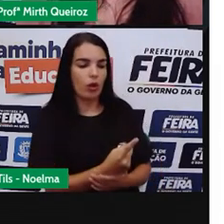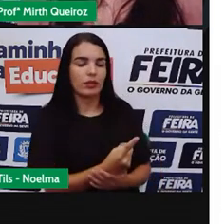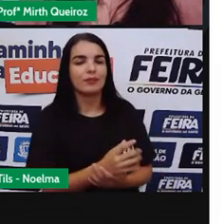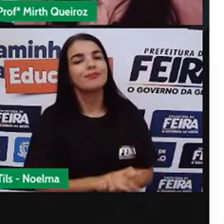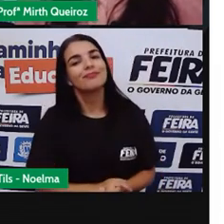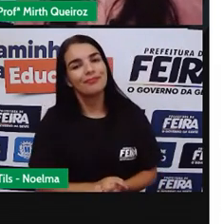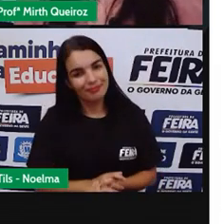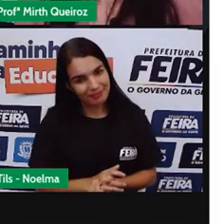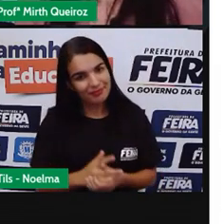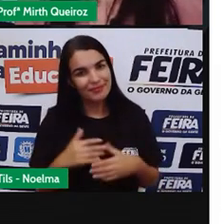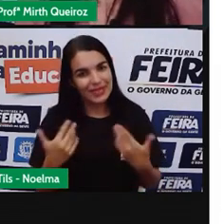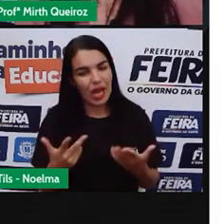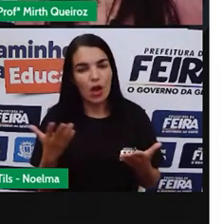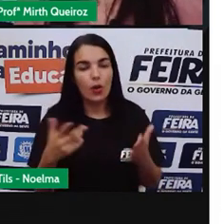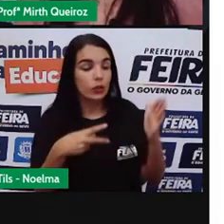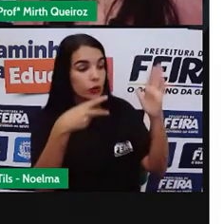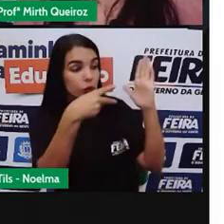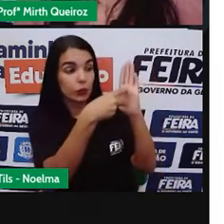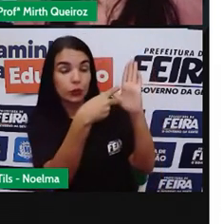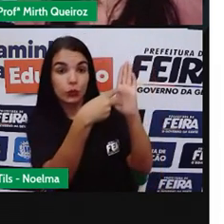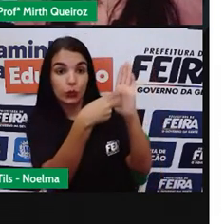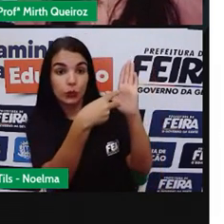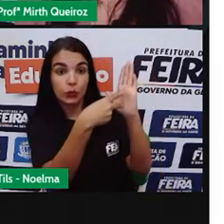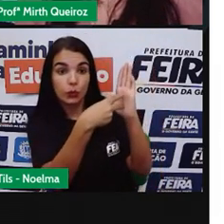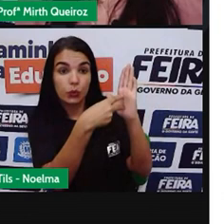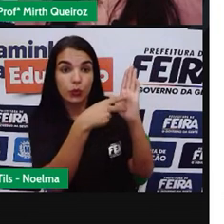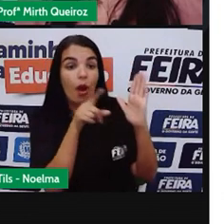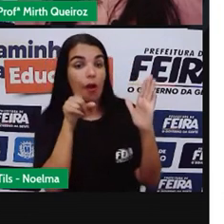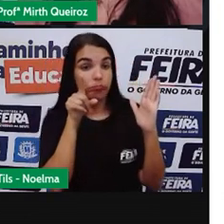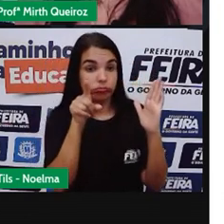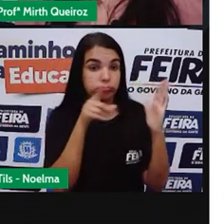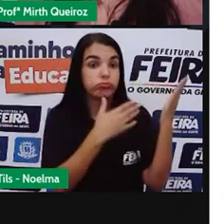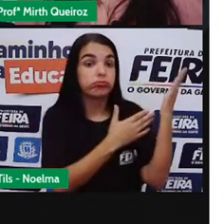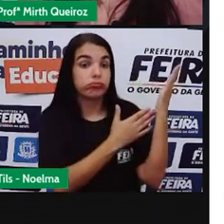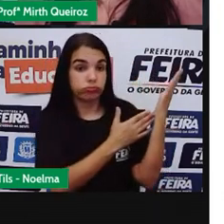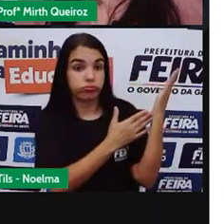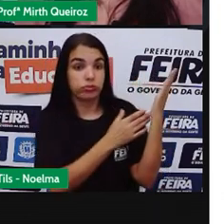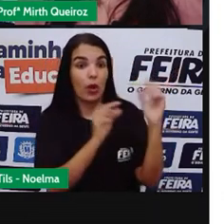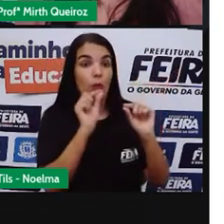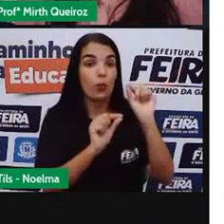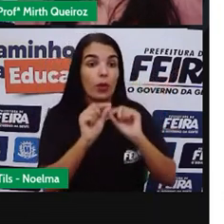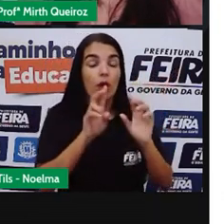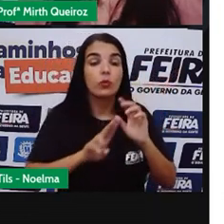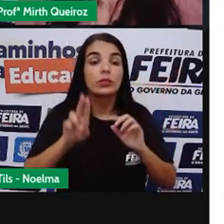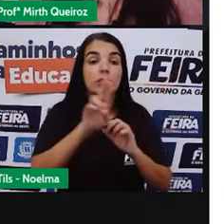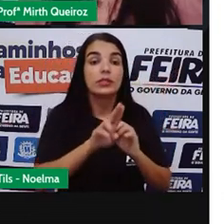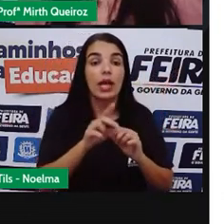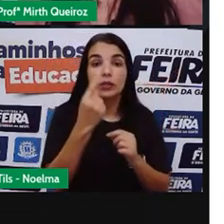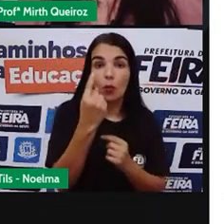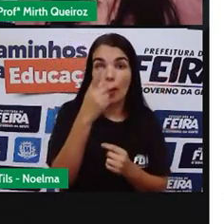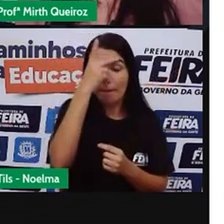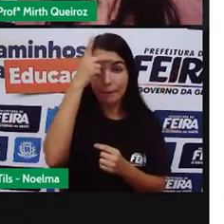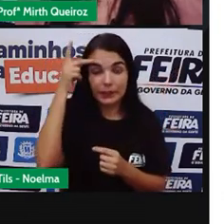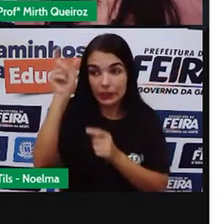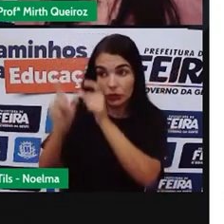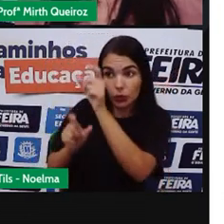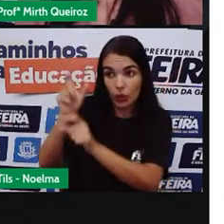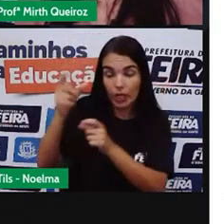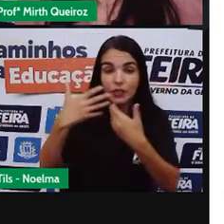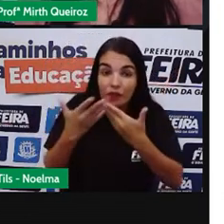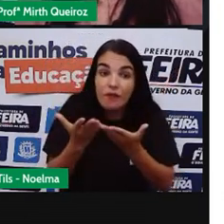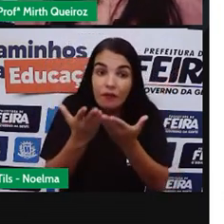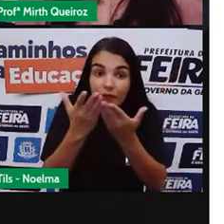hora, certo? Dois pontos. Utilizado para avisar que uma personagem vai falar ou então para a gente iniciar